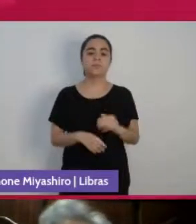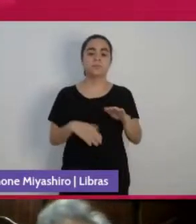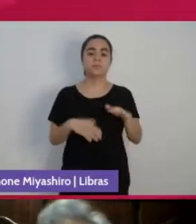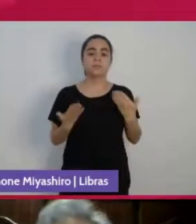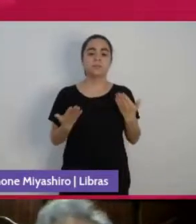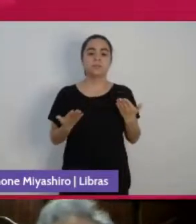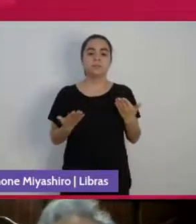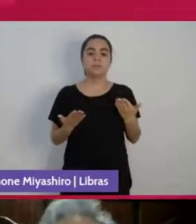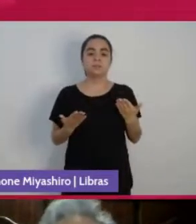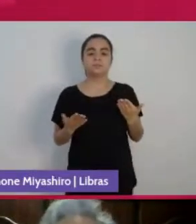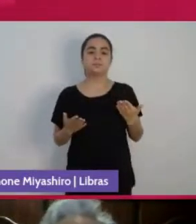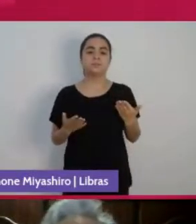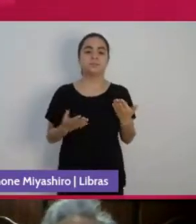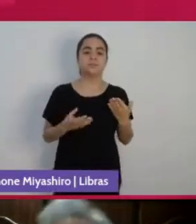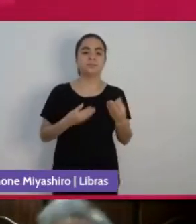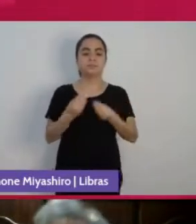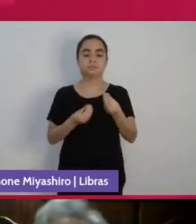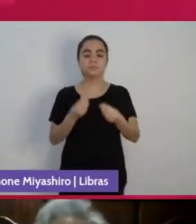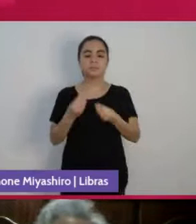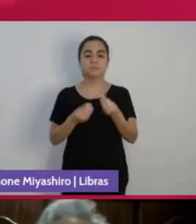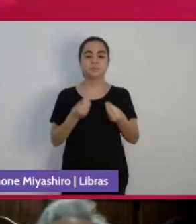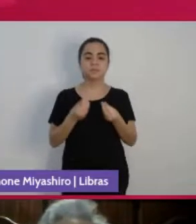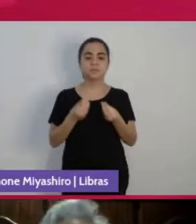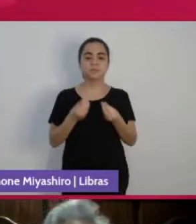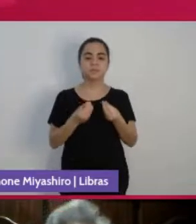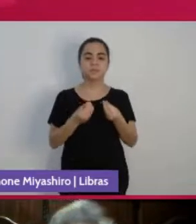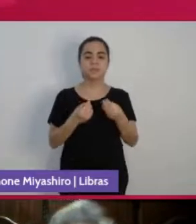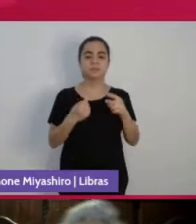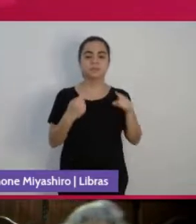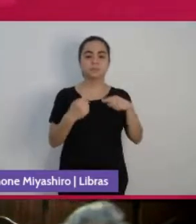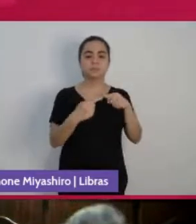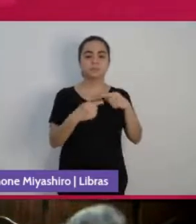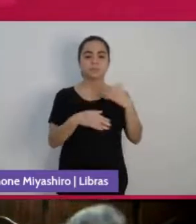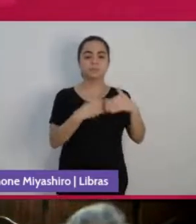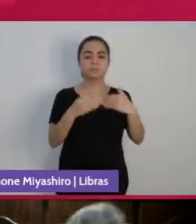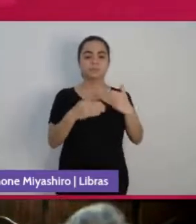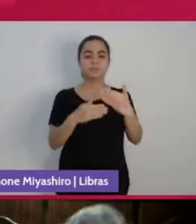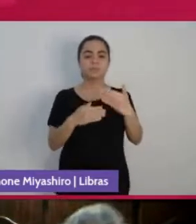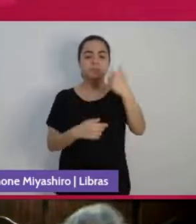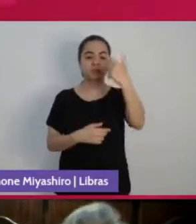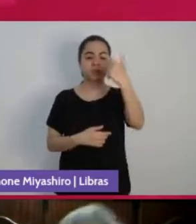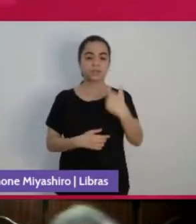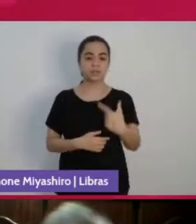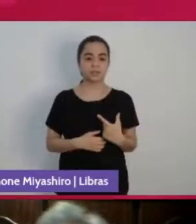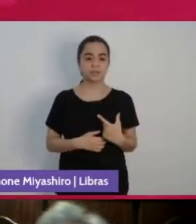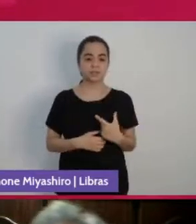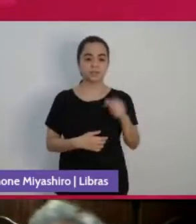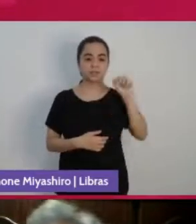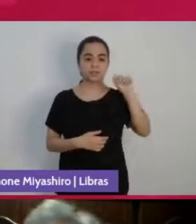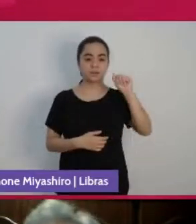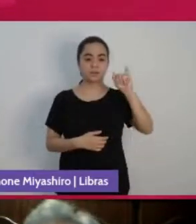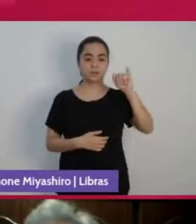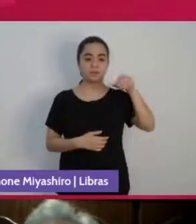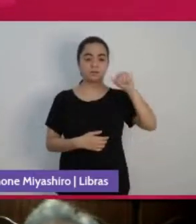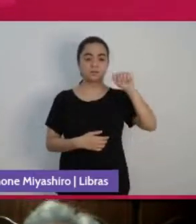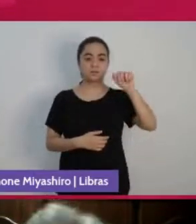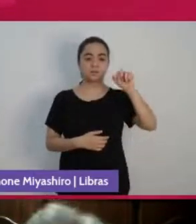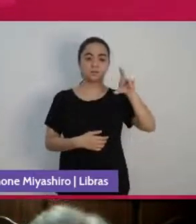aí, qual que é um dos grandes motivos para eu, Aimar Lopes, tá?